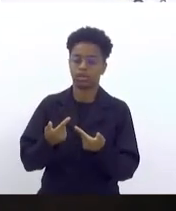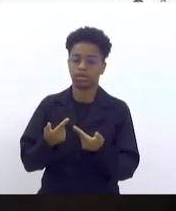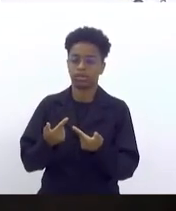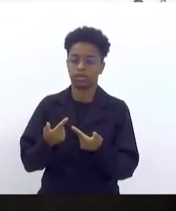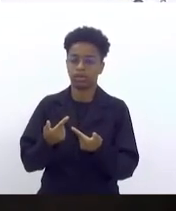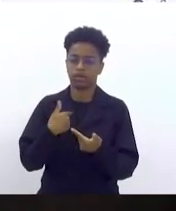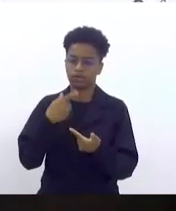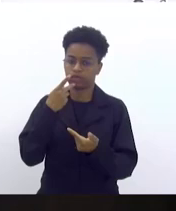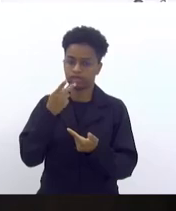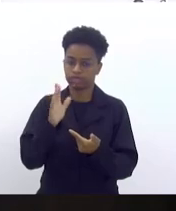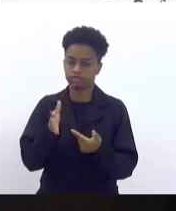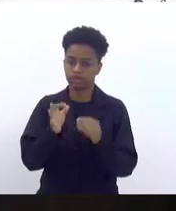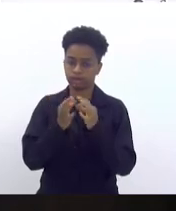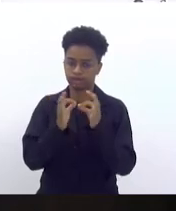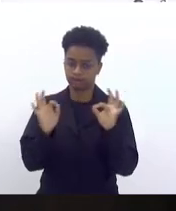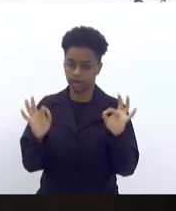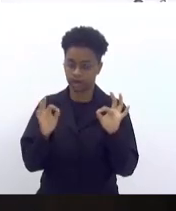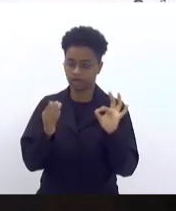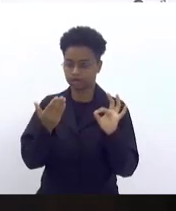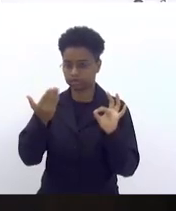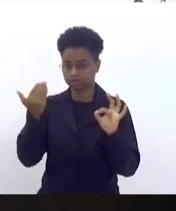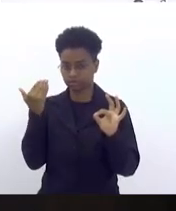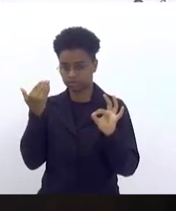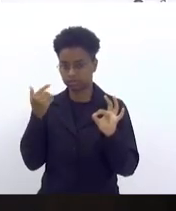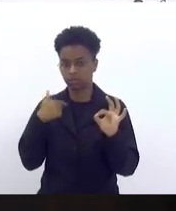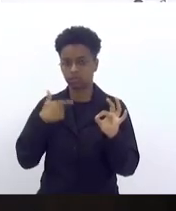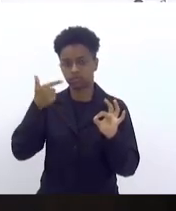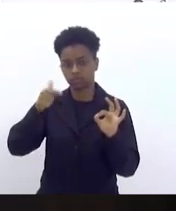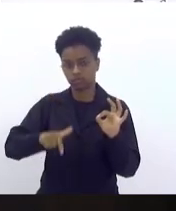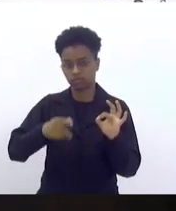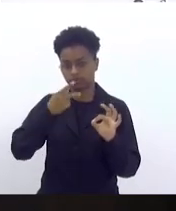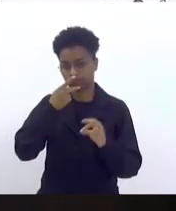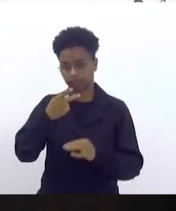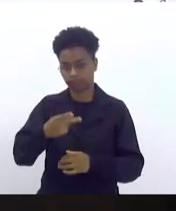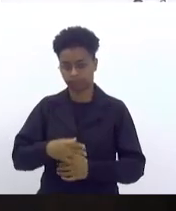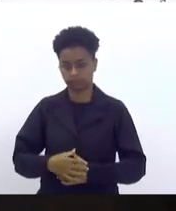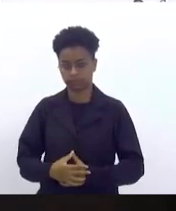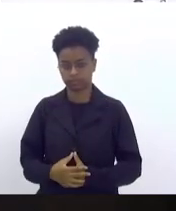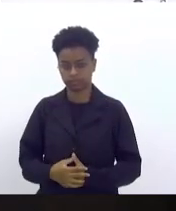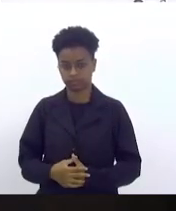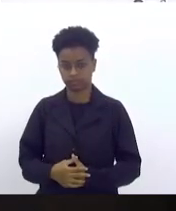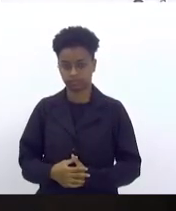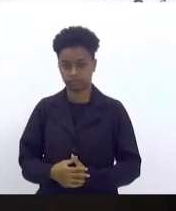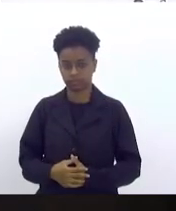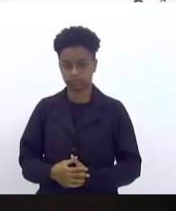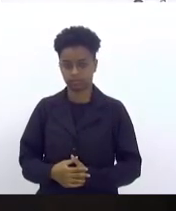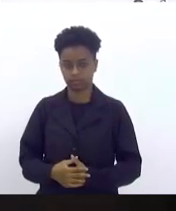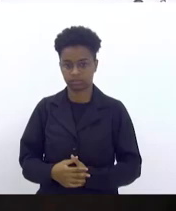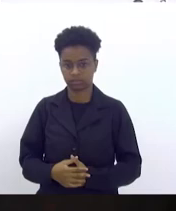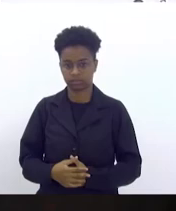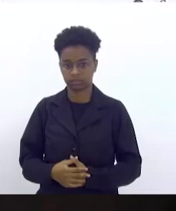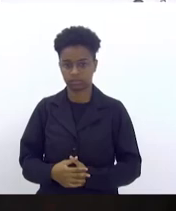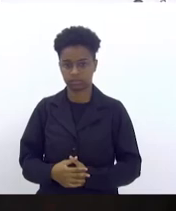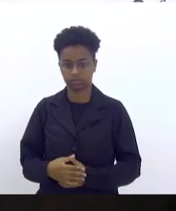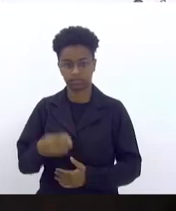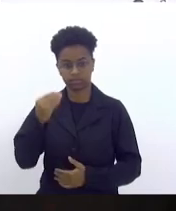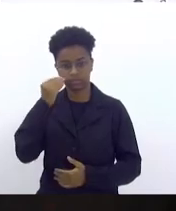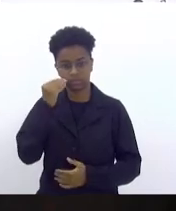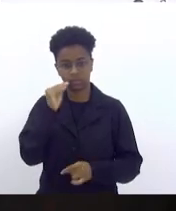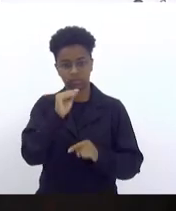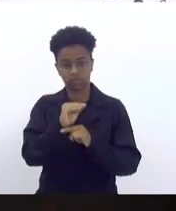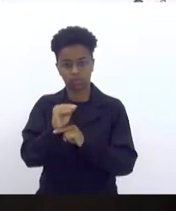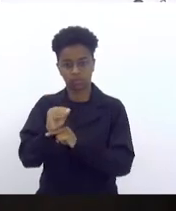essa frase na outra audiência eu torno a falar melhor cuidar